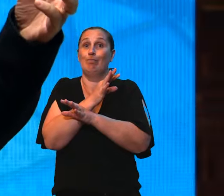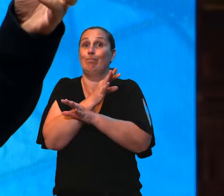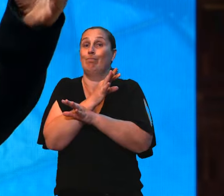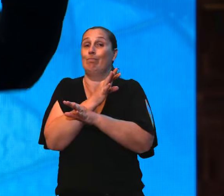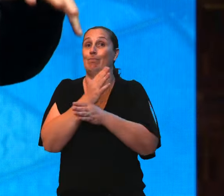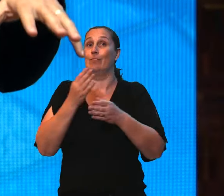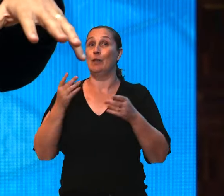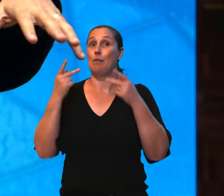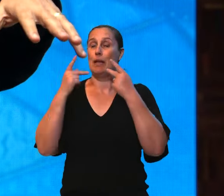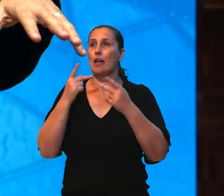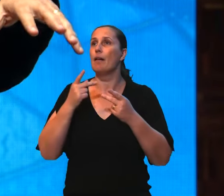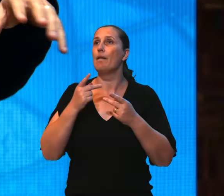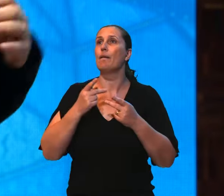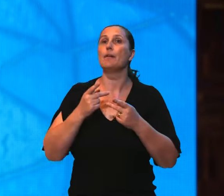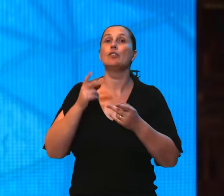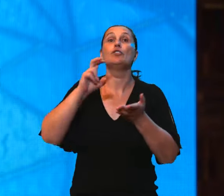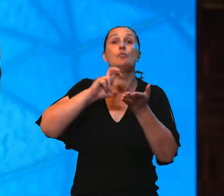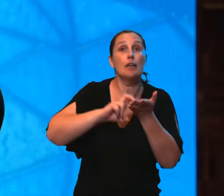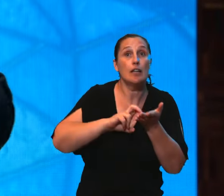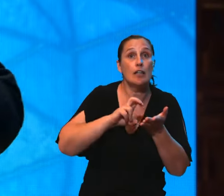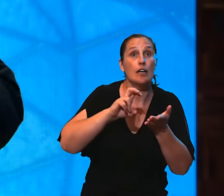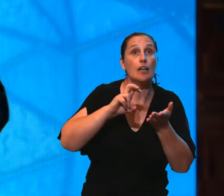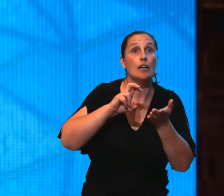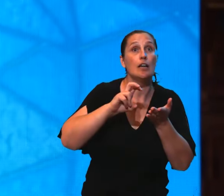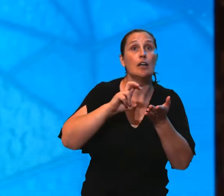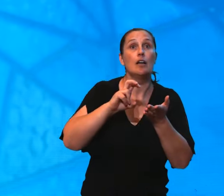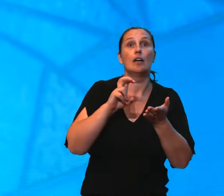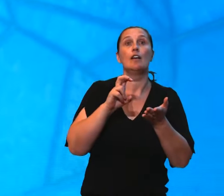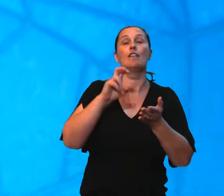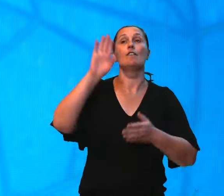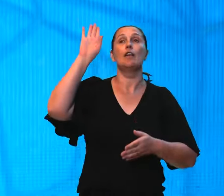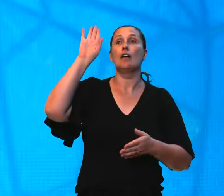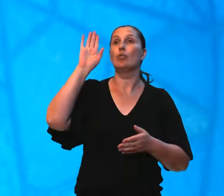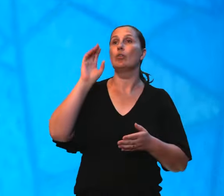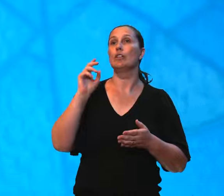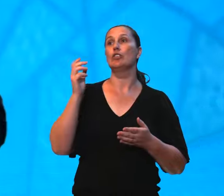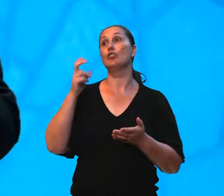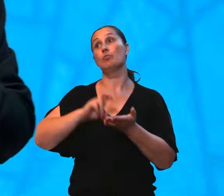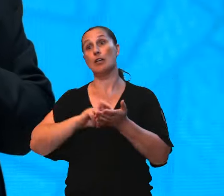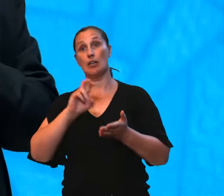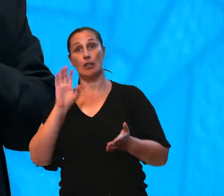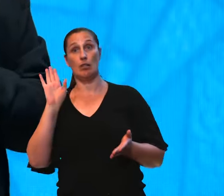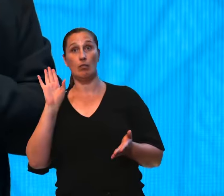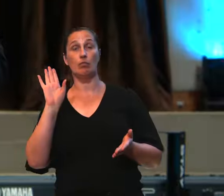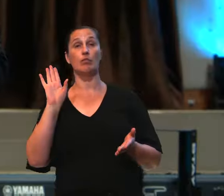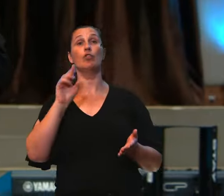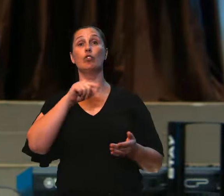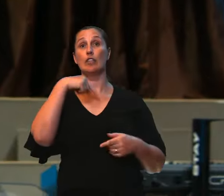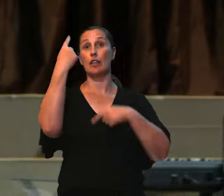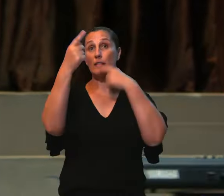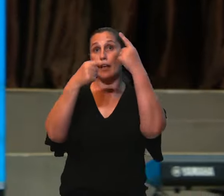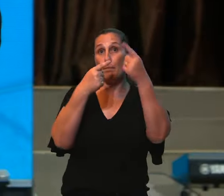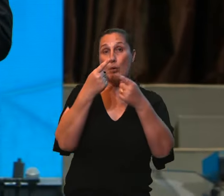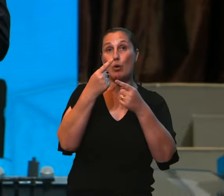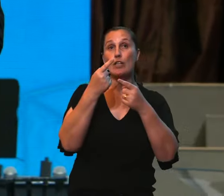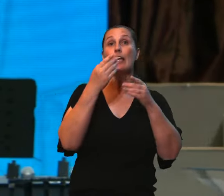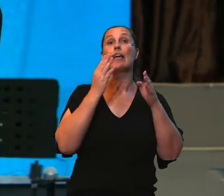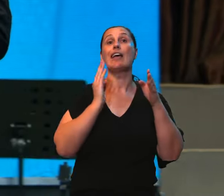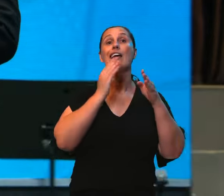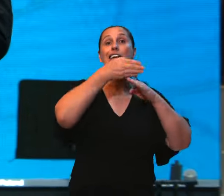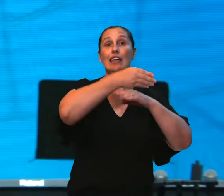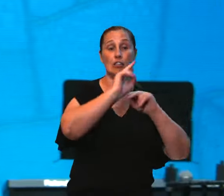então quem veio de manhã quem não veio de manhã vocês que não vieram de manhã eu sugiro que vocês depois entrem no site da